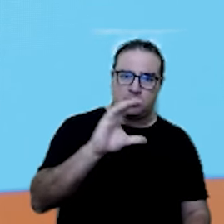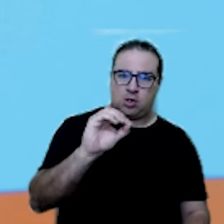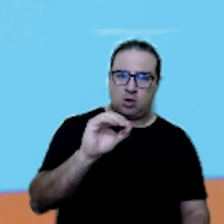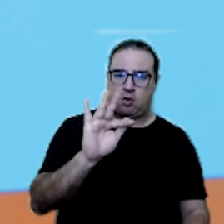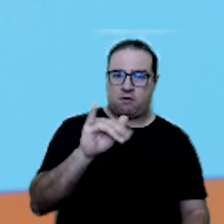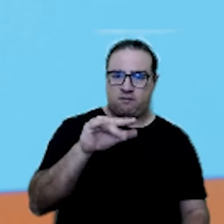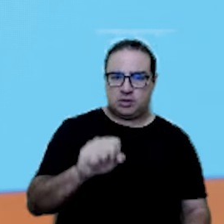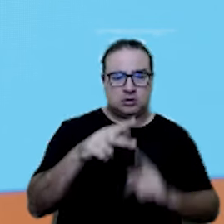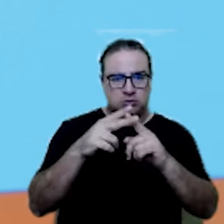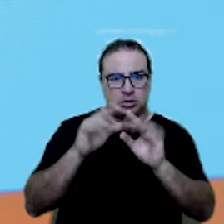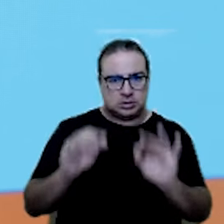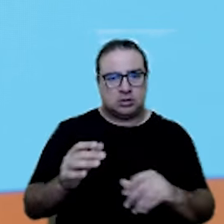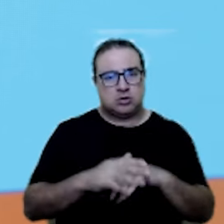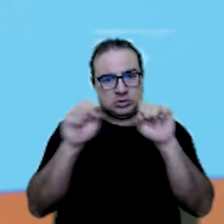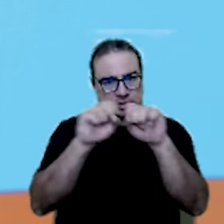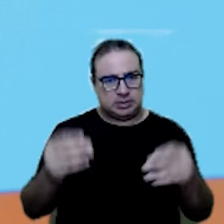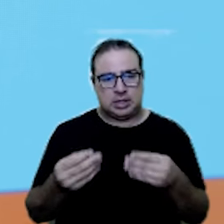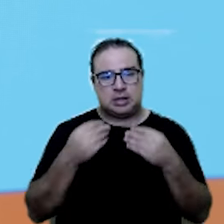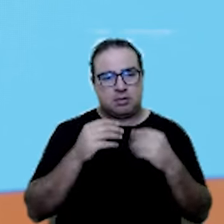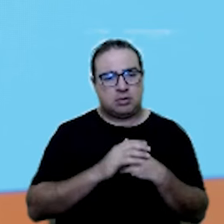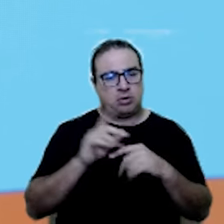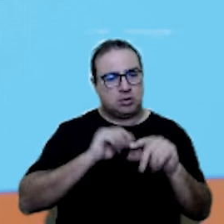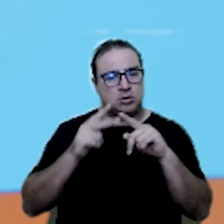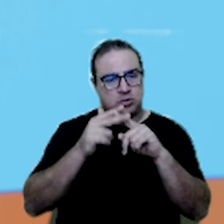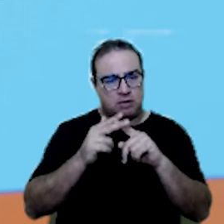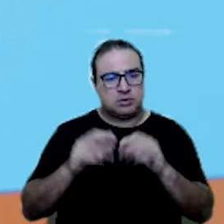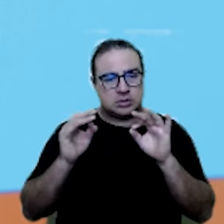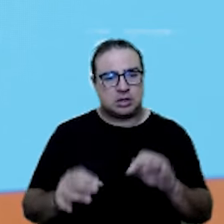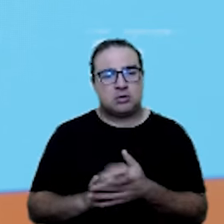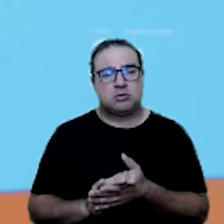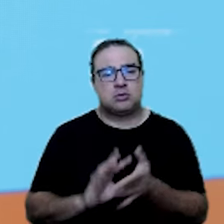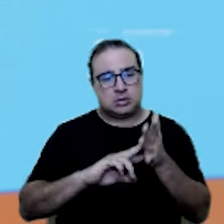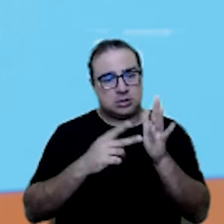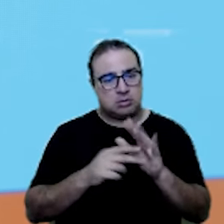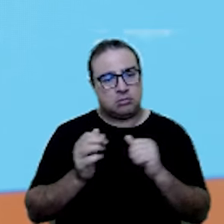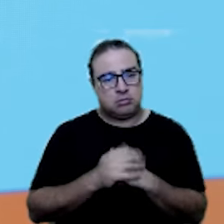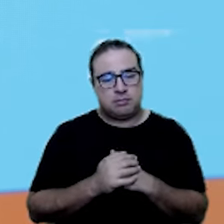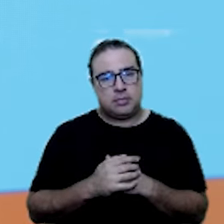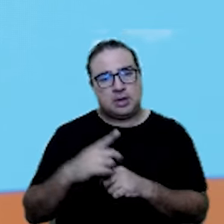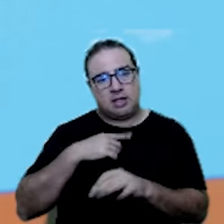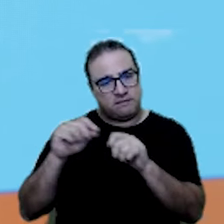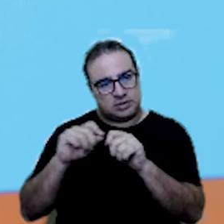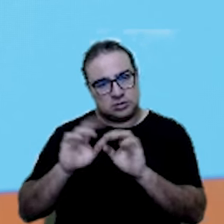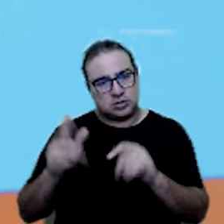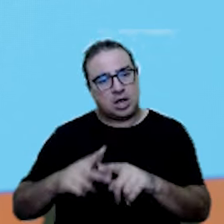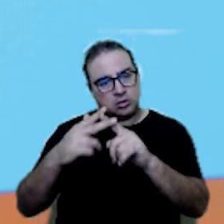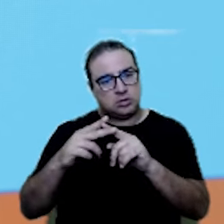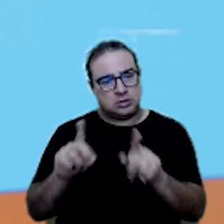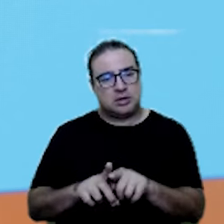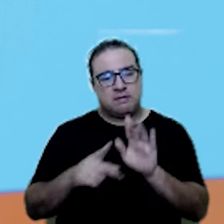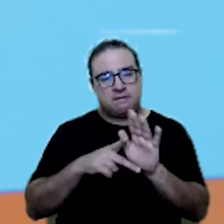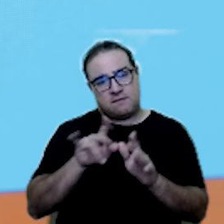ela não pode ser fixa como o sistema tá trazendo tá ela precisa ser ajustada nesse sentido e eles estão fazendo os